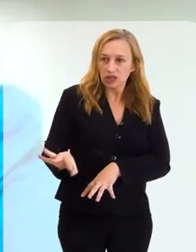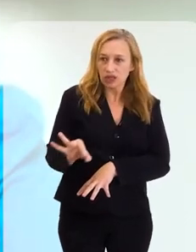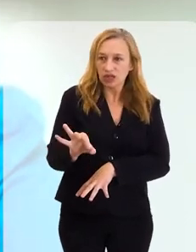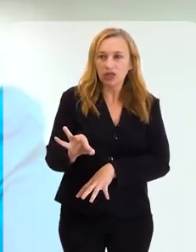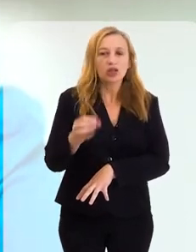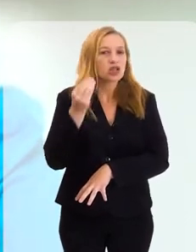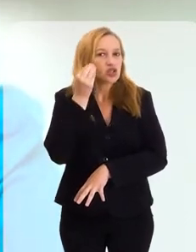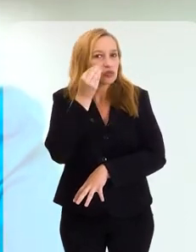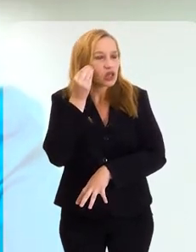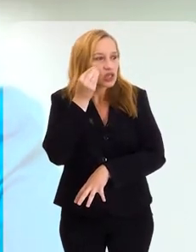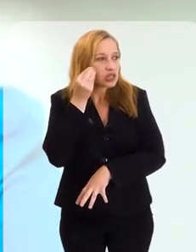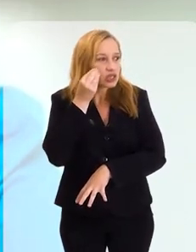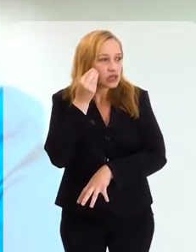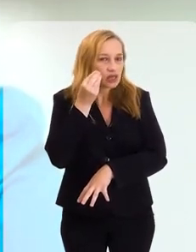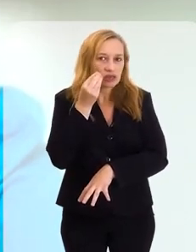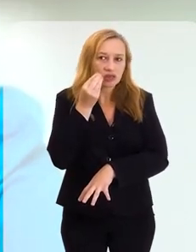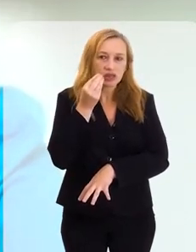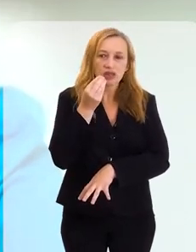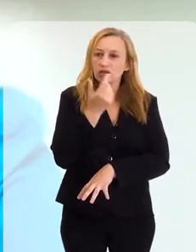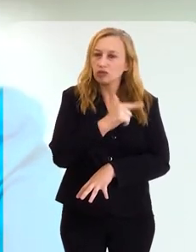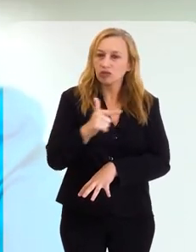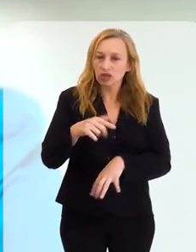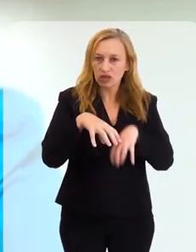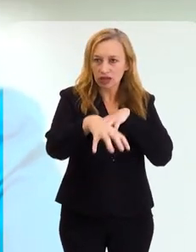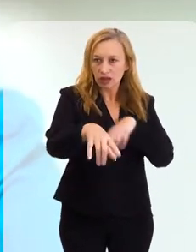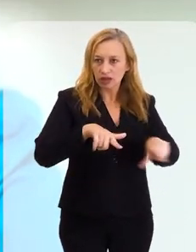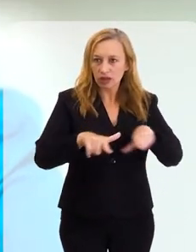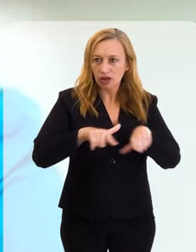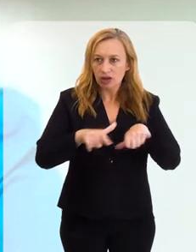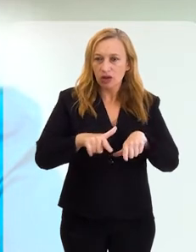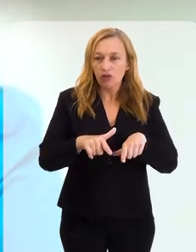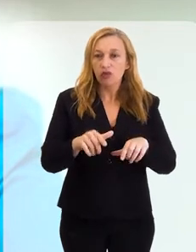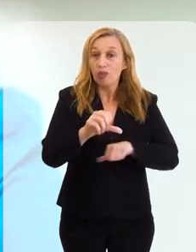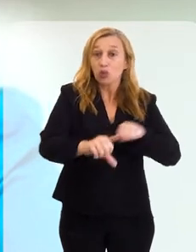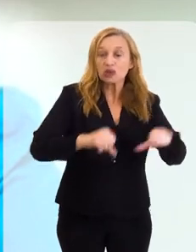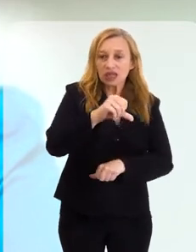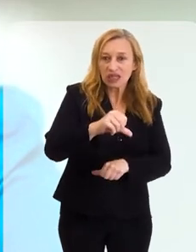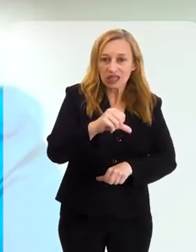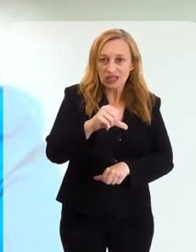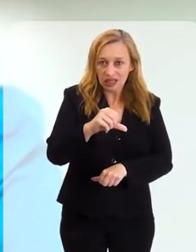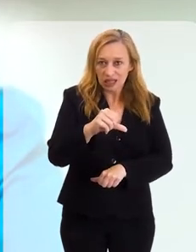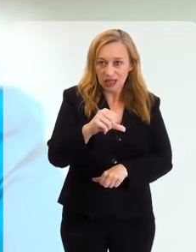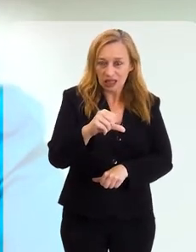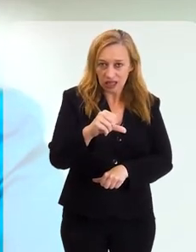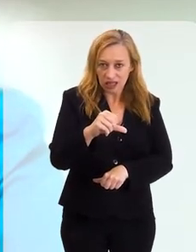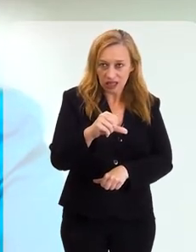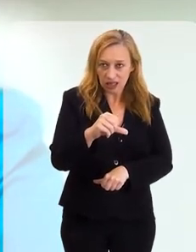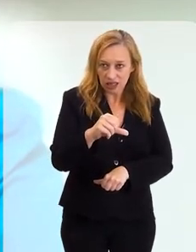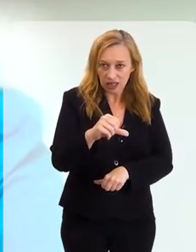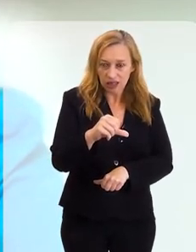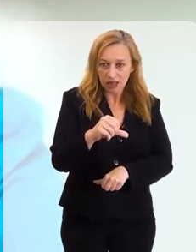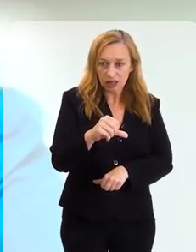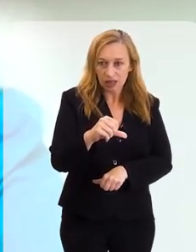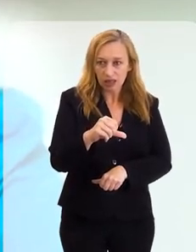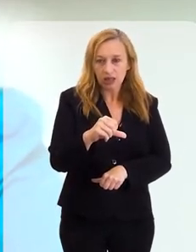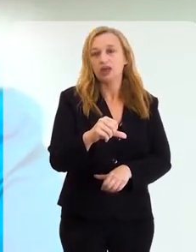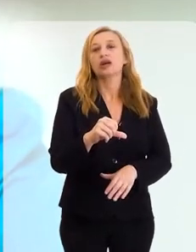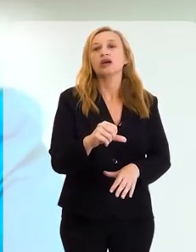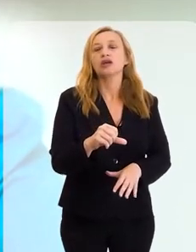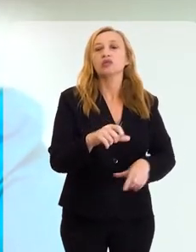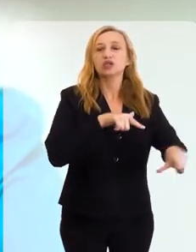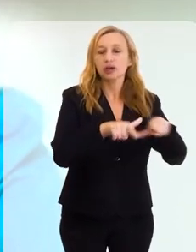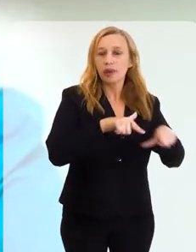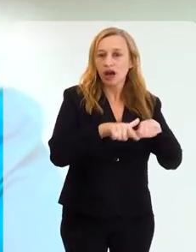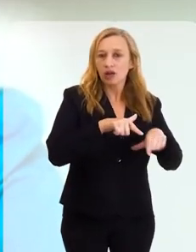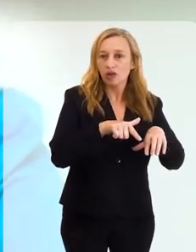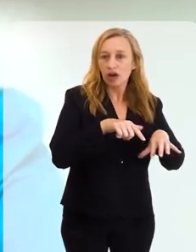de pessoas totalmente inexperientes na modalidade. Então, a primeira questão foi a mudança brusca da modalidade presencial